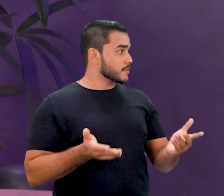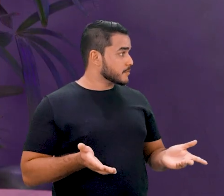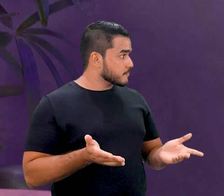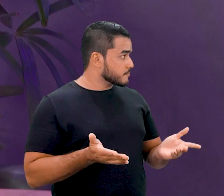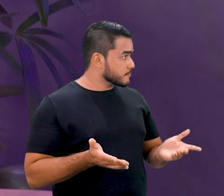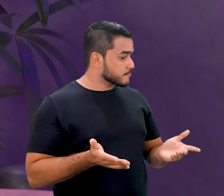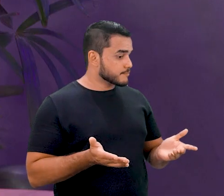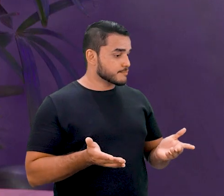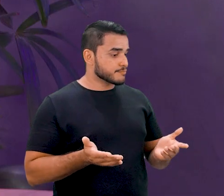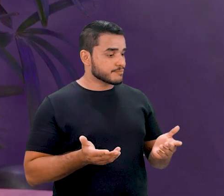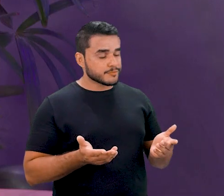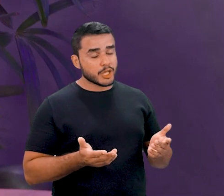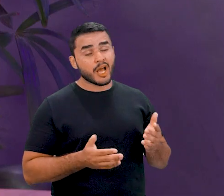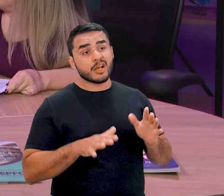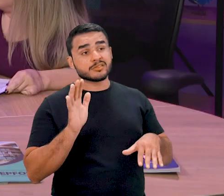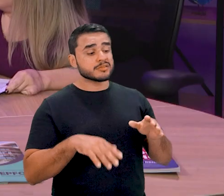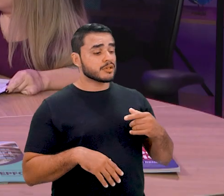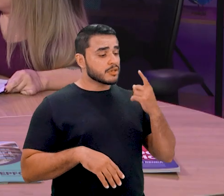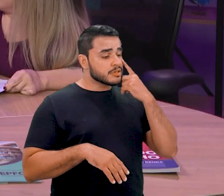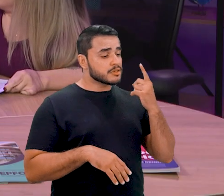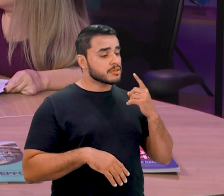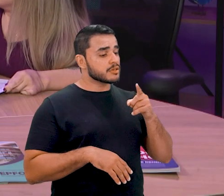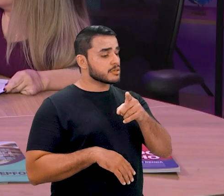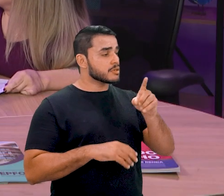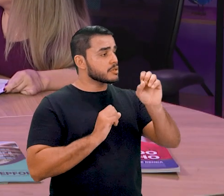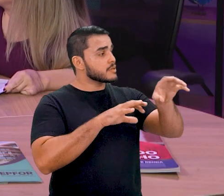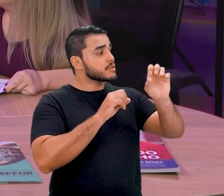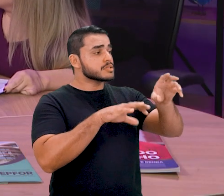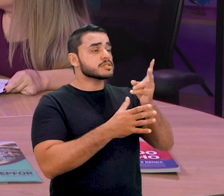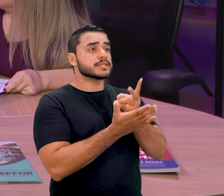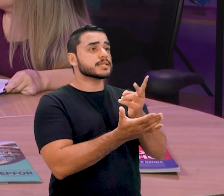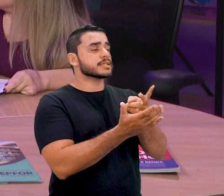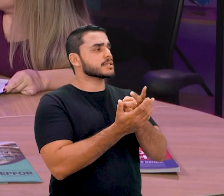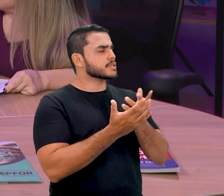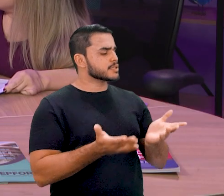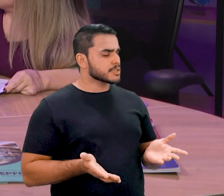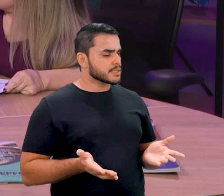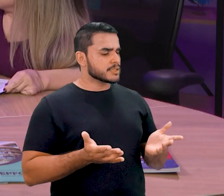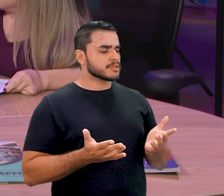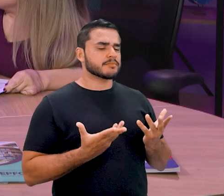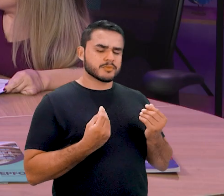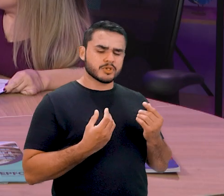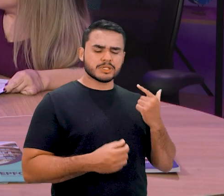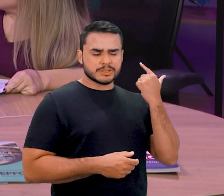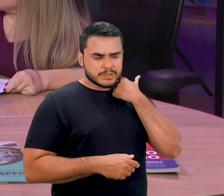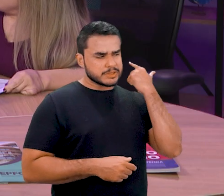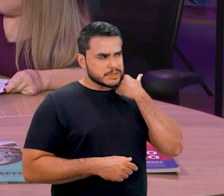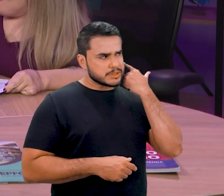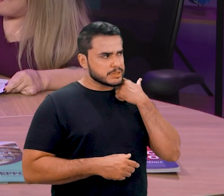terra. Ou então a gente está ensinando para as pessoas eternamente. São fardos muito pesados. Pra